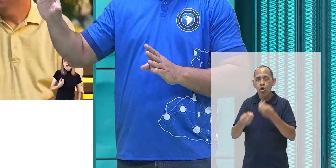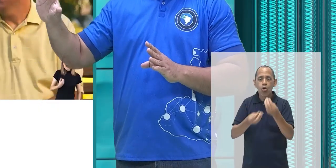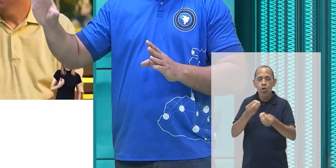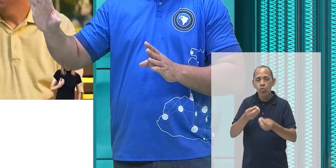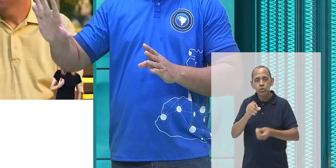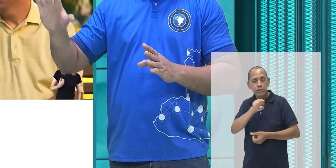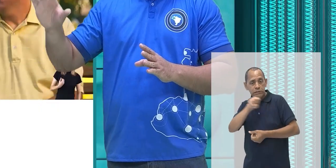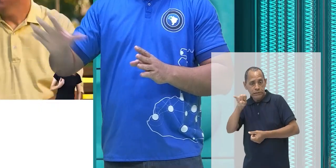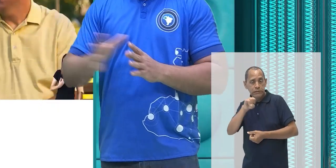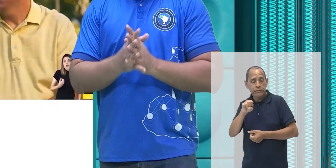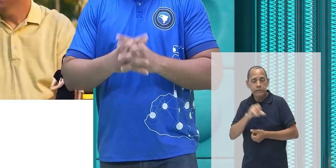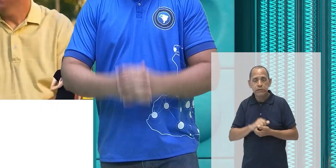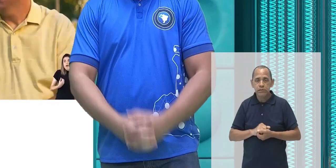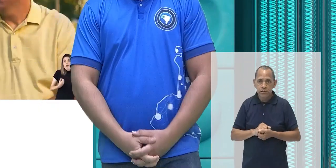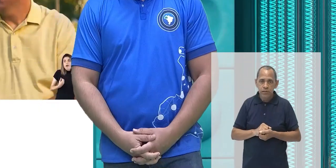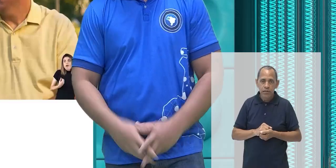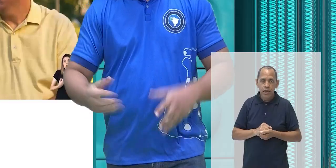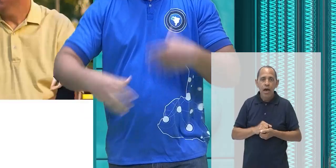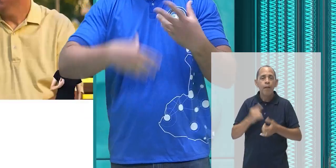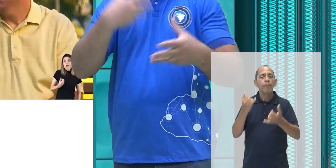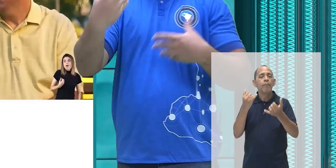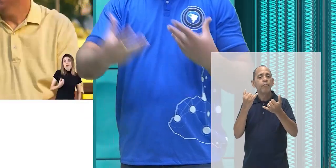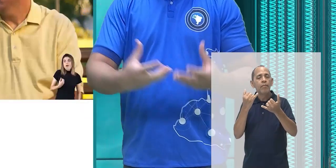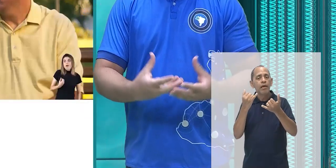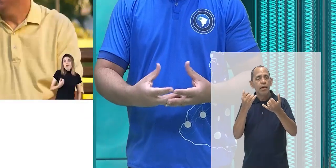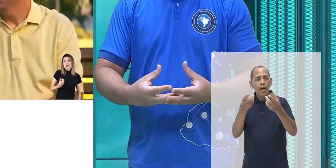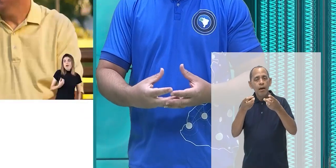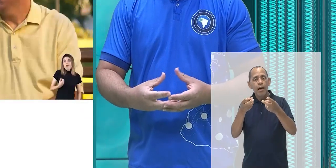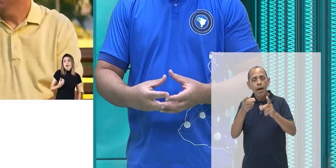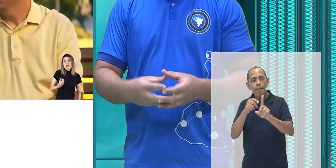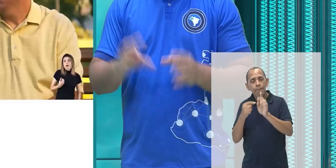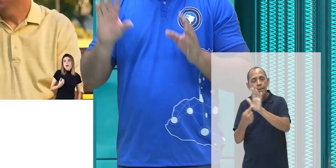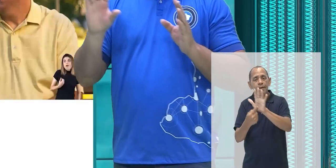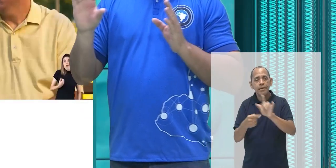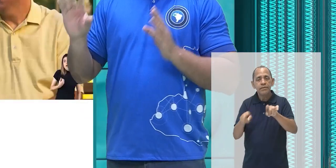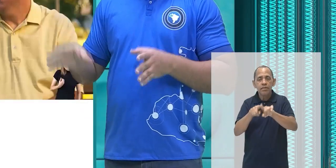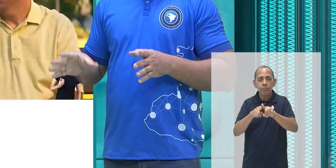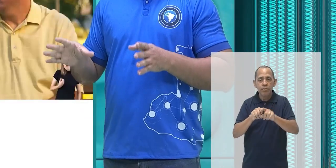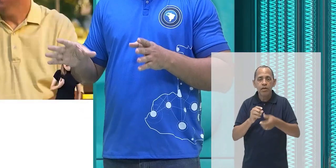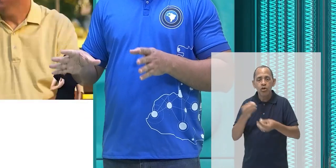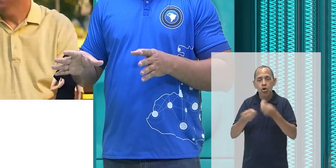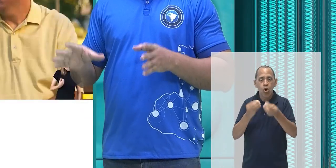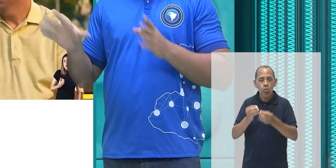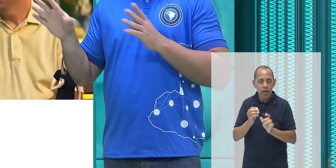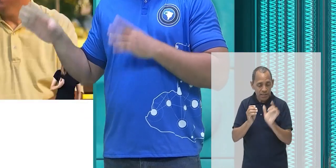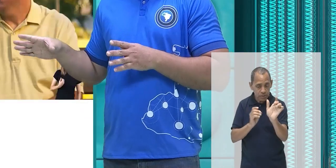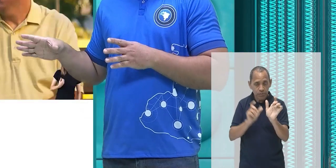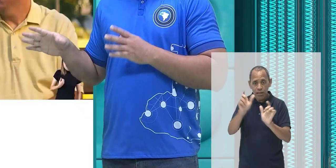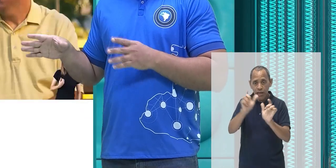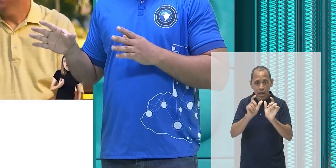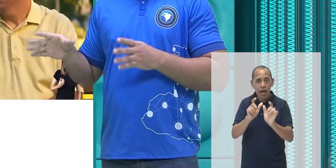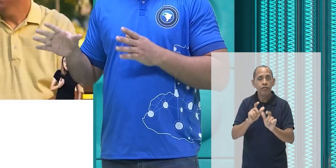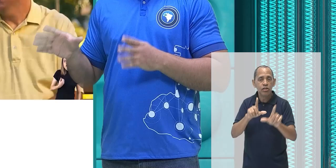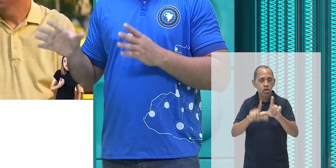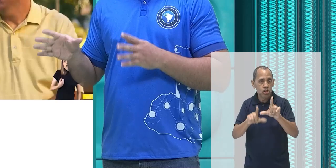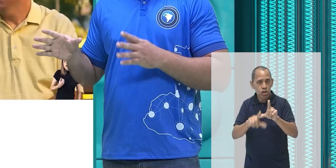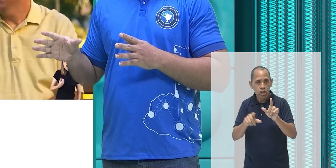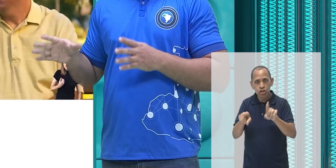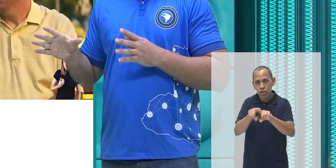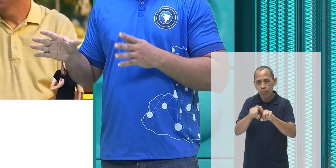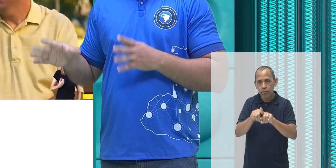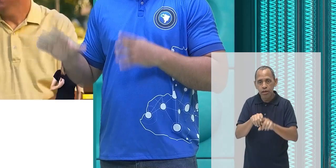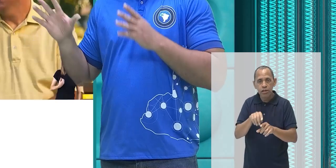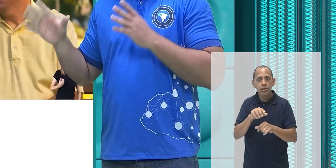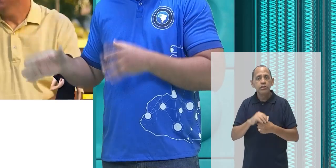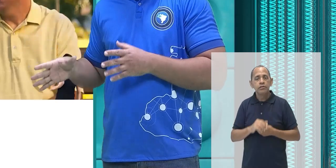repente as letras flutuantes aparecem aqui, trazendo, acrescentando informação. E observem, essa informação é